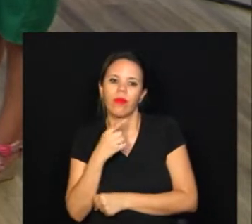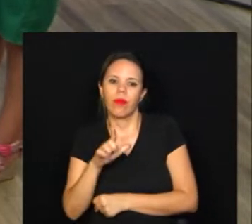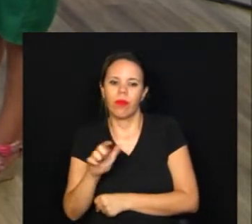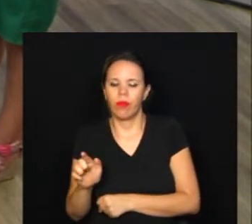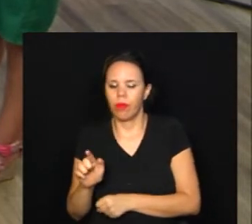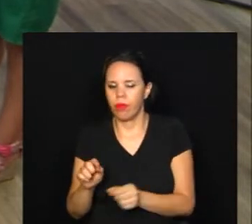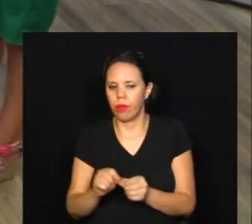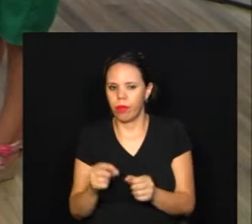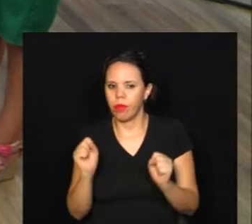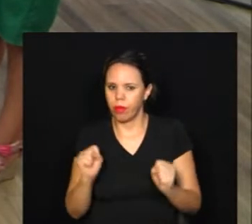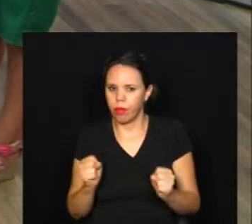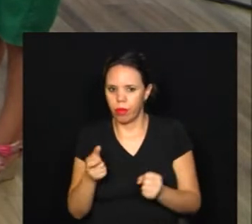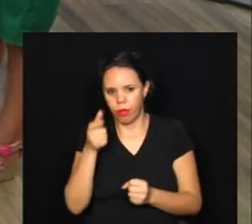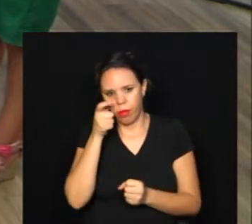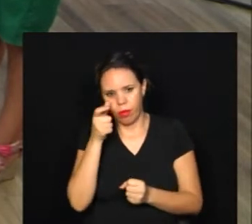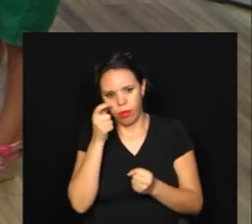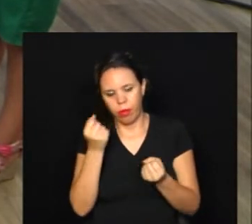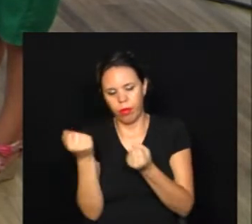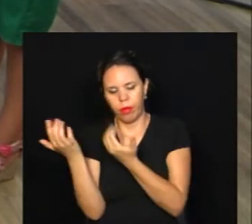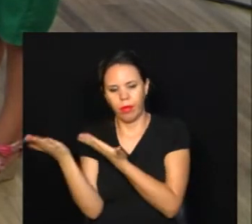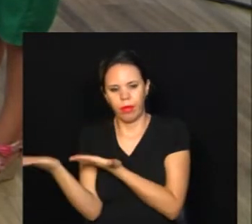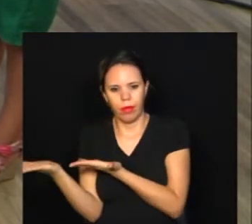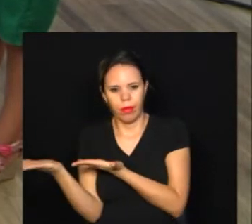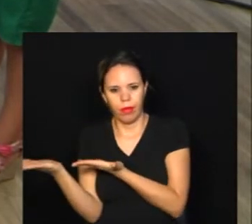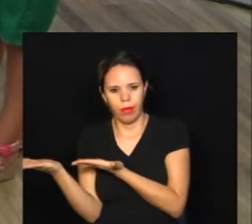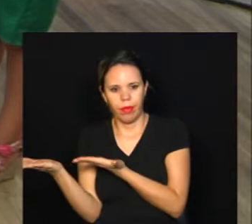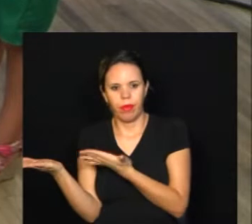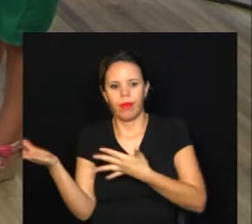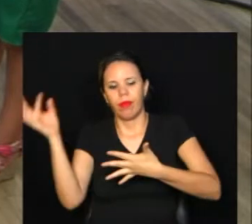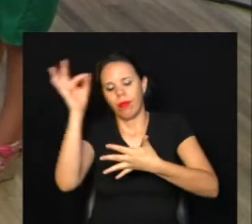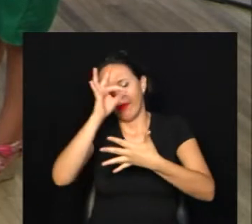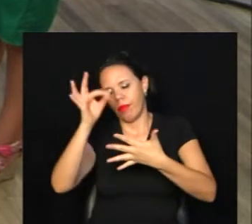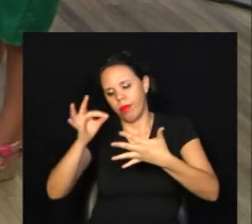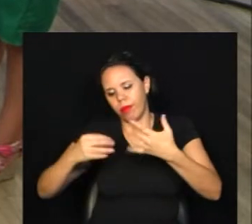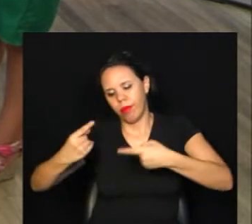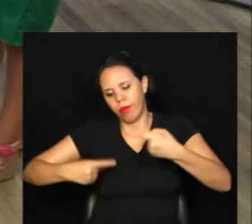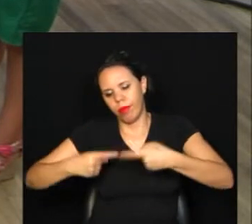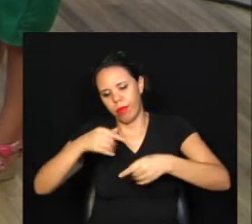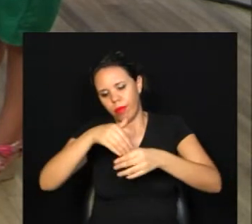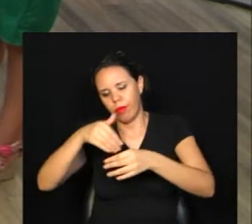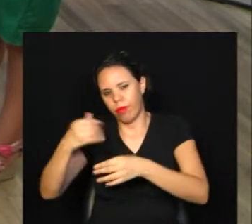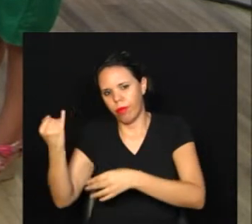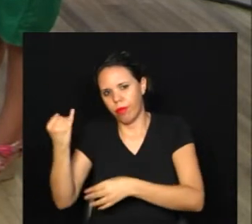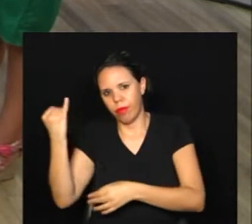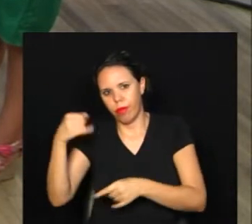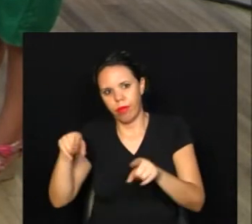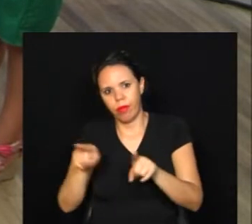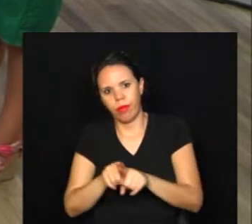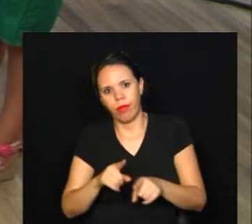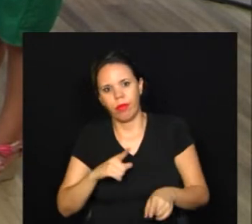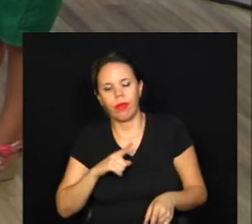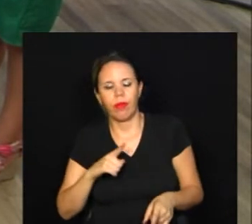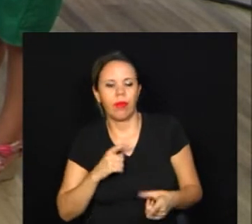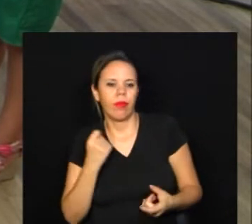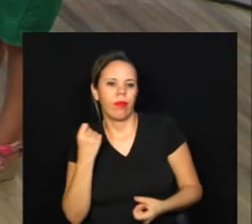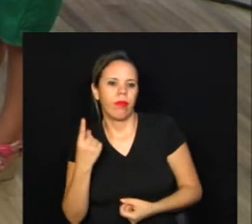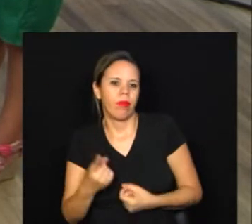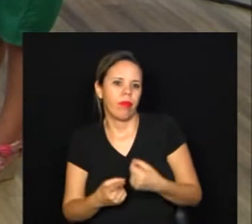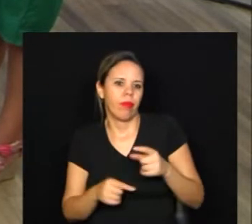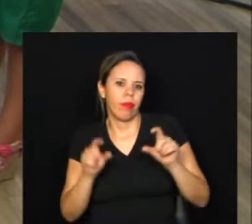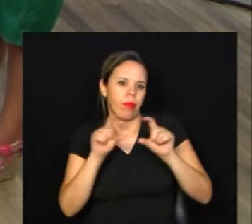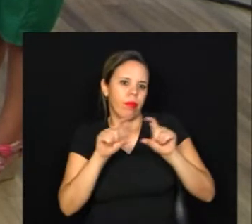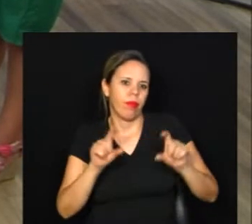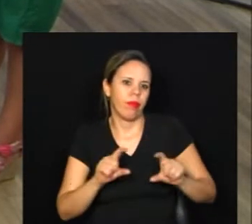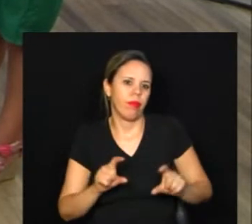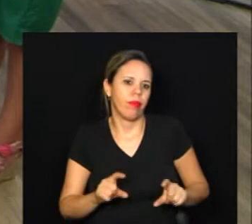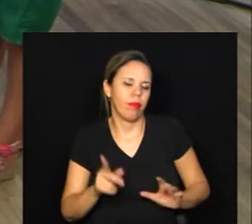campinas.sp.leg.br, você pode acompanhar todos os itens, discussão, votação. Só que é importante também, né, Mina? A gente tem alguns